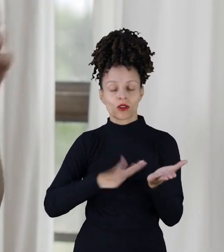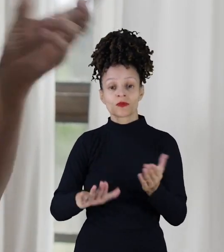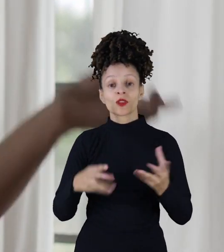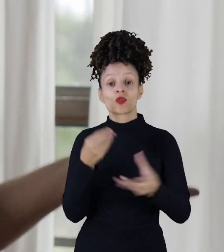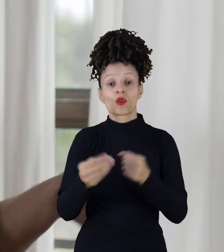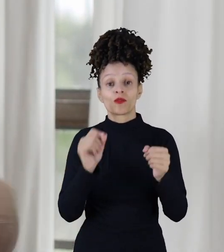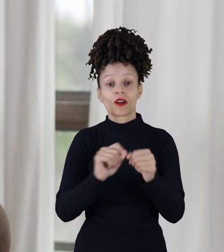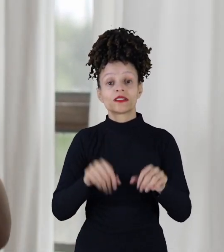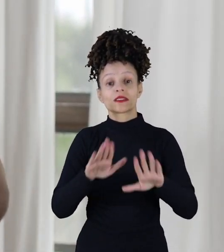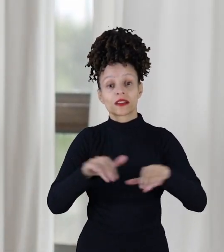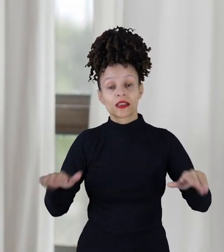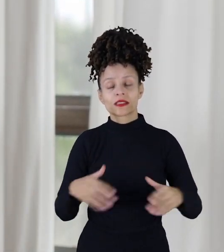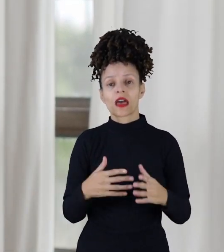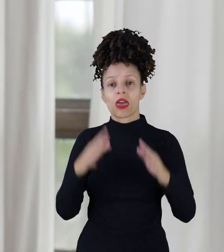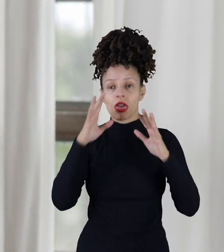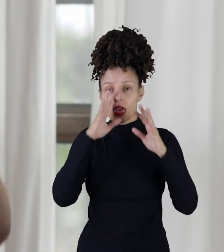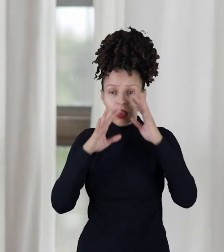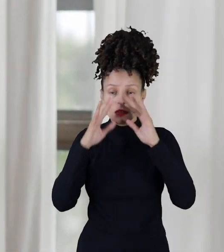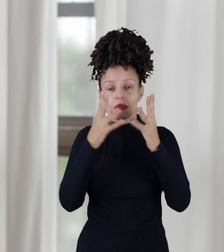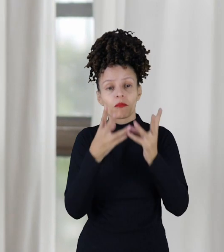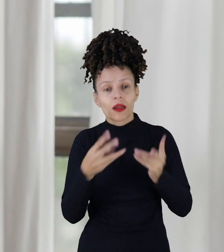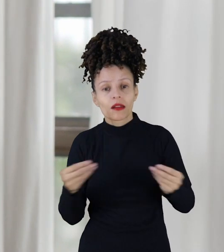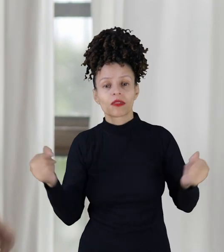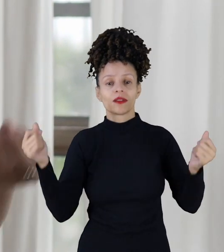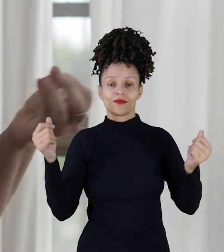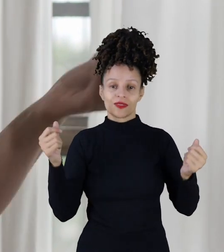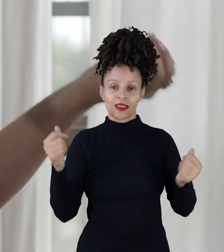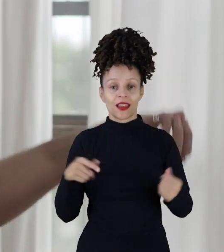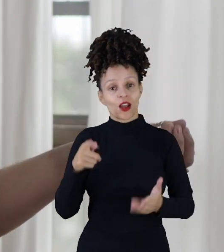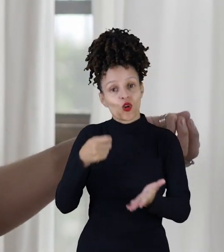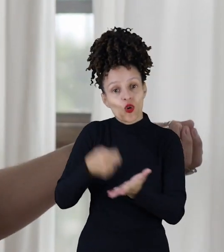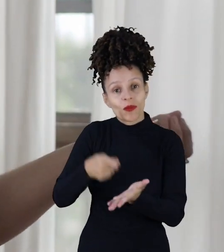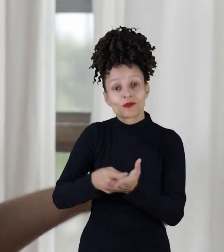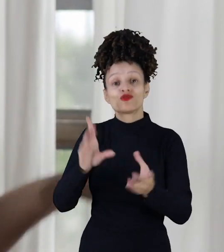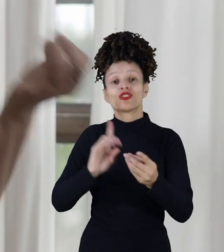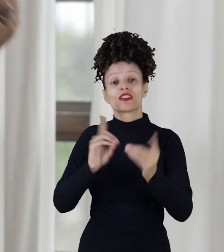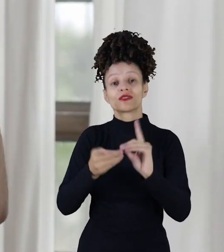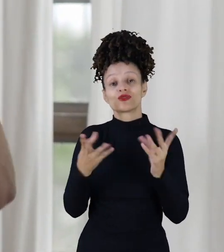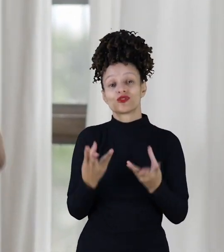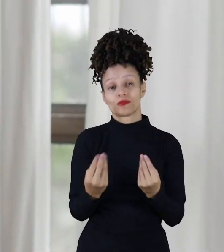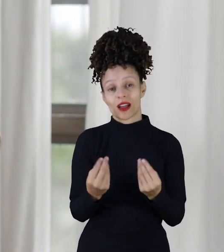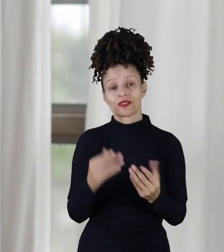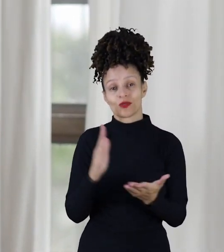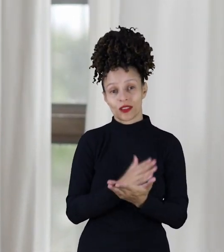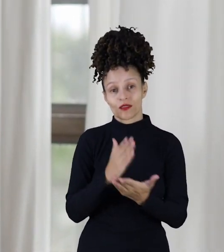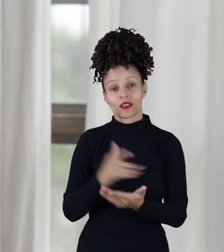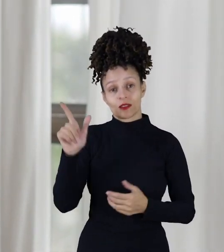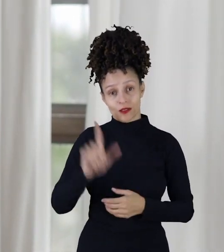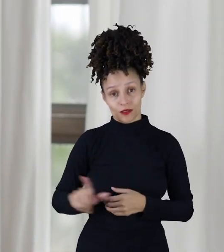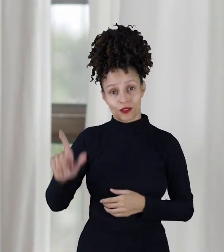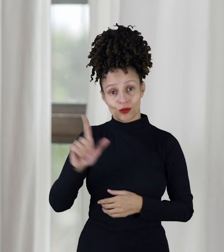fino, esse livro é muito grosso. Como é que a gente faz essa criança perder o encantamento? Porque a gente começa a cobrar, porque a gente acaba didatizando